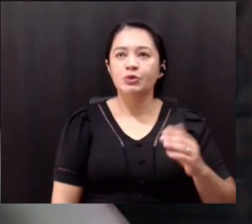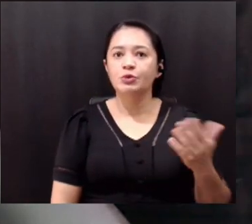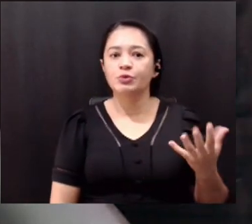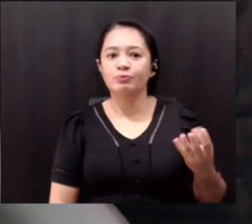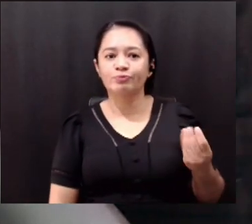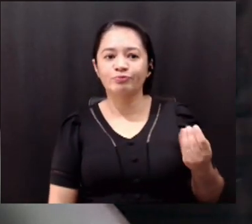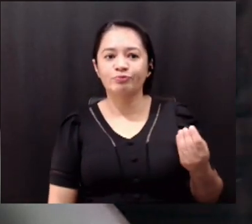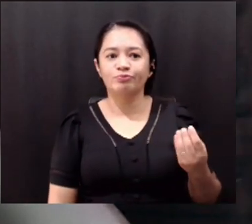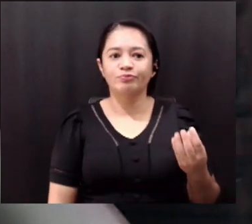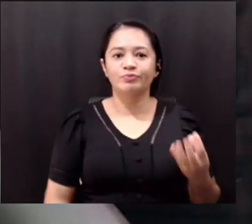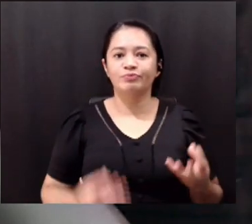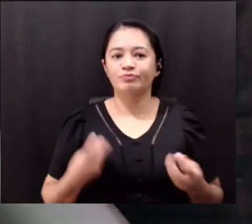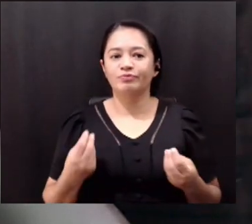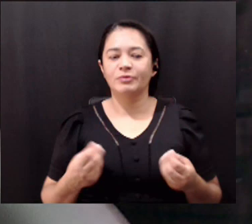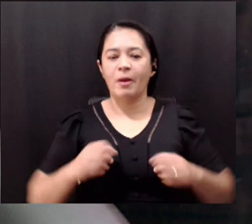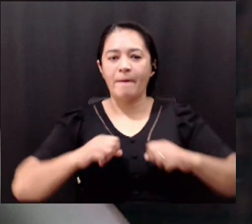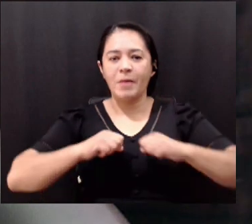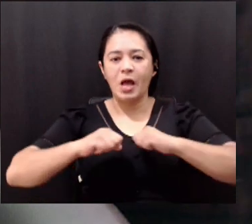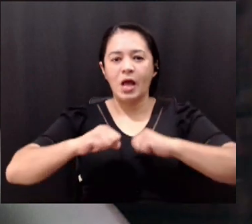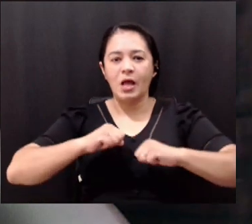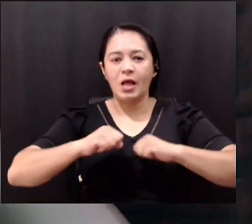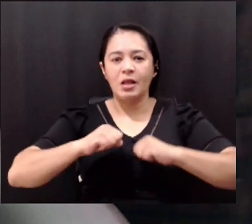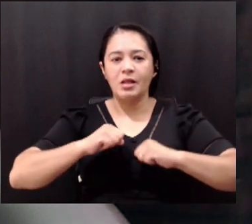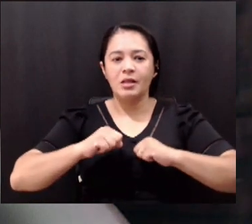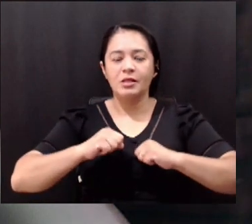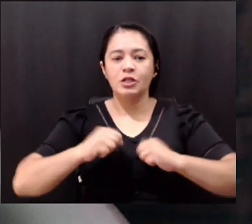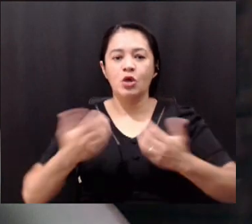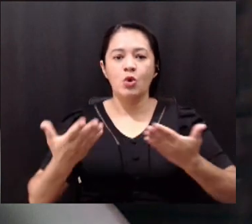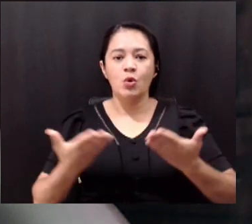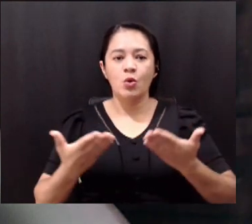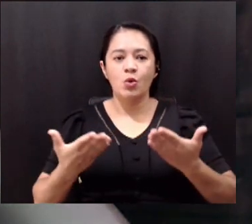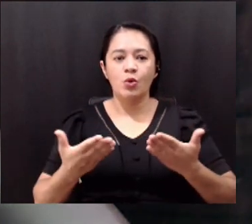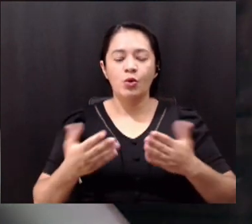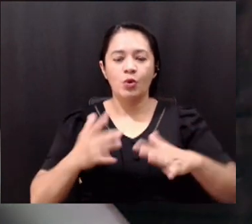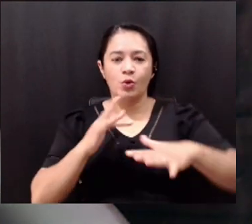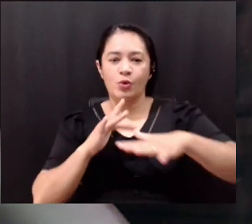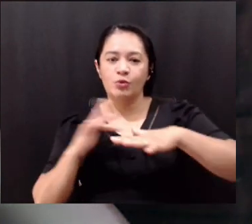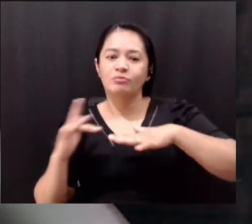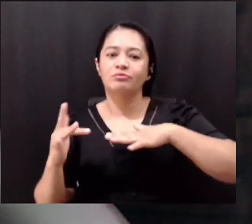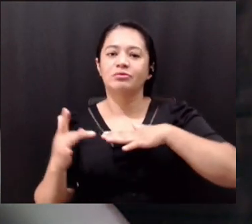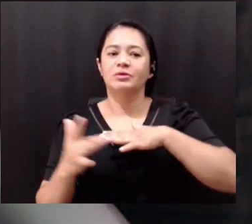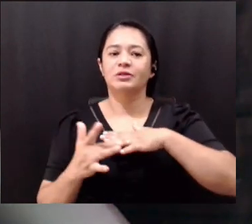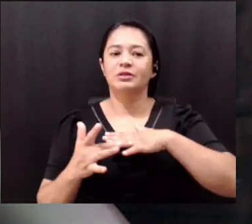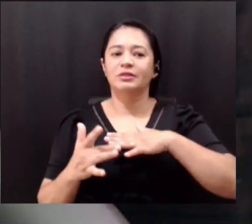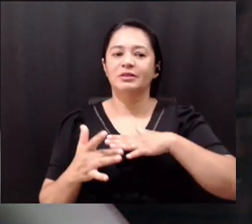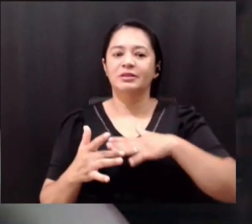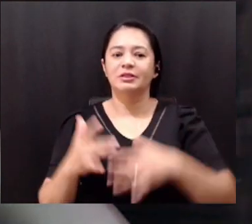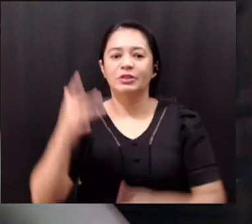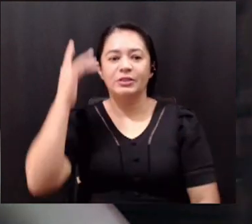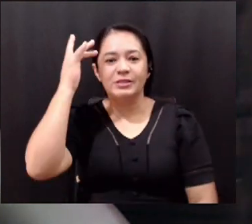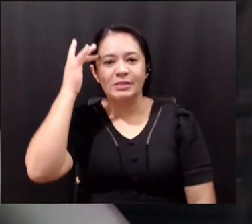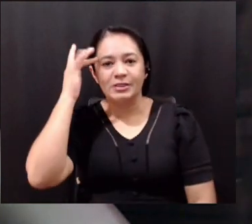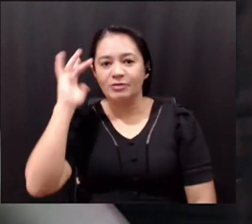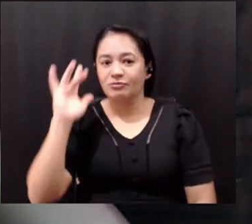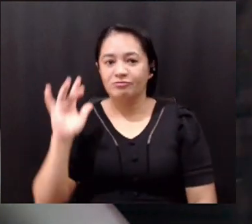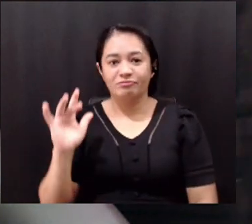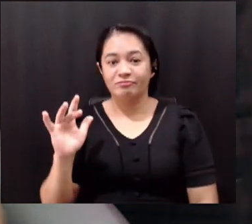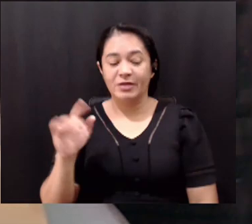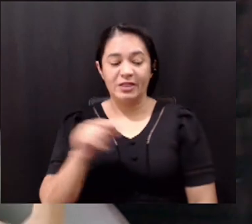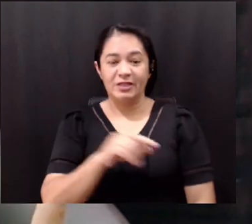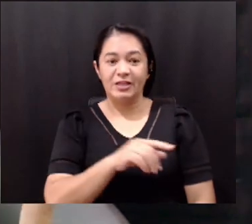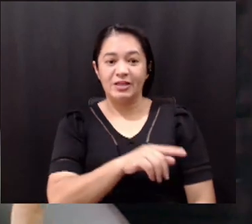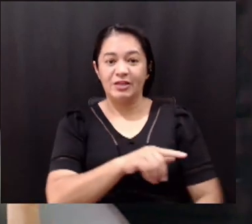um movimento que hoje, com as redes sociais, a gente não sai mais do trabalho 5, 6 horas, né? A